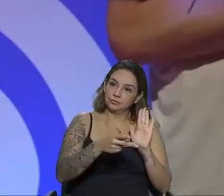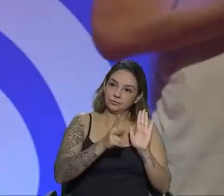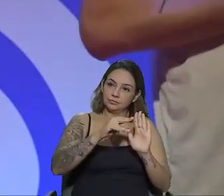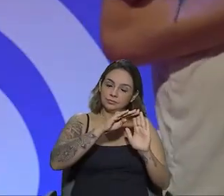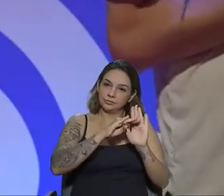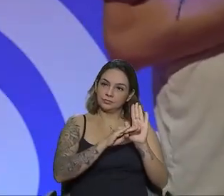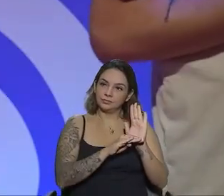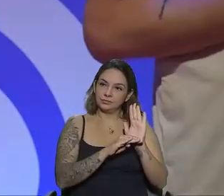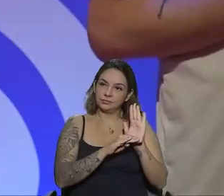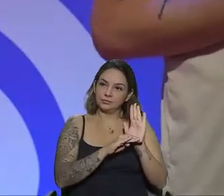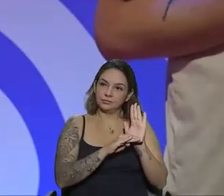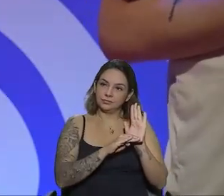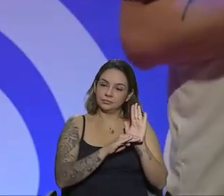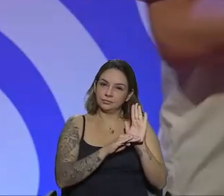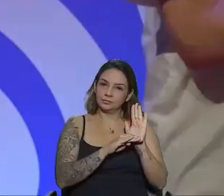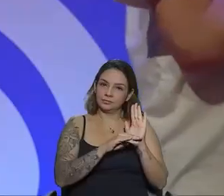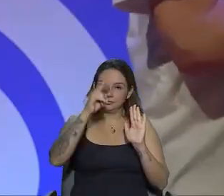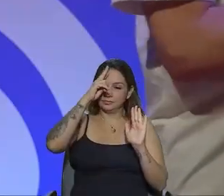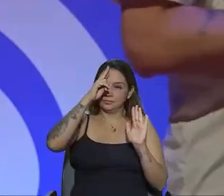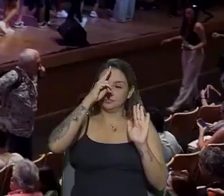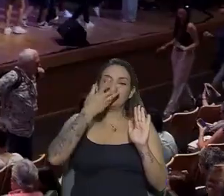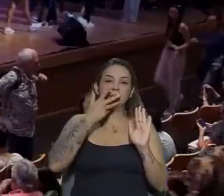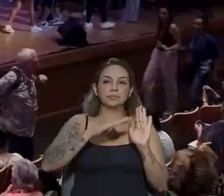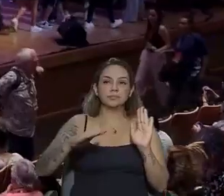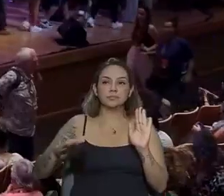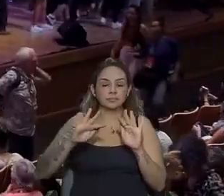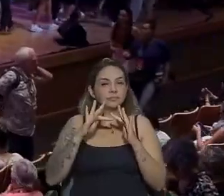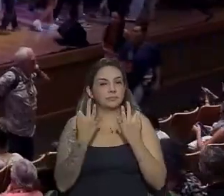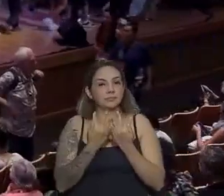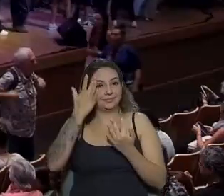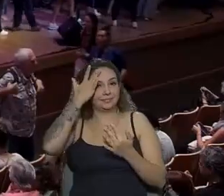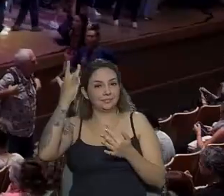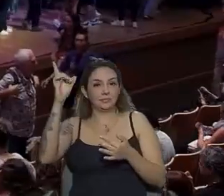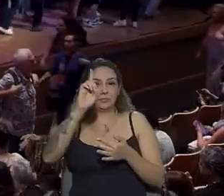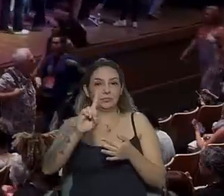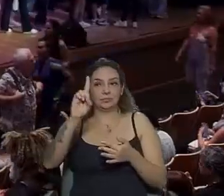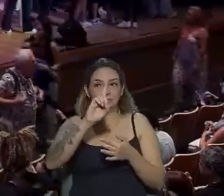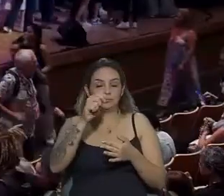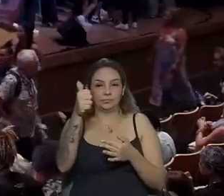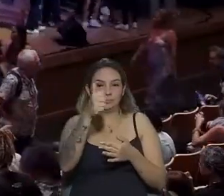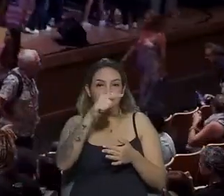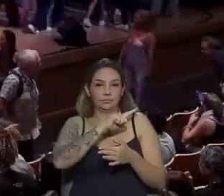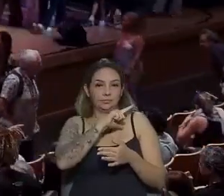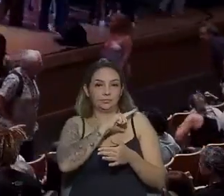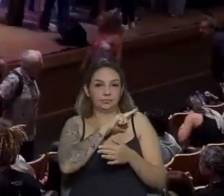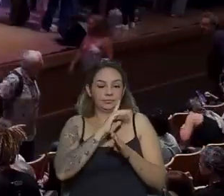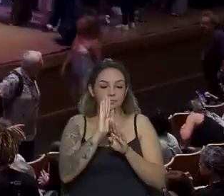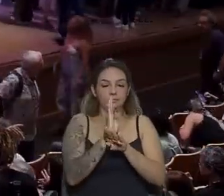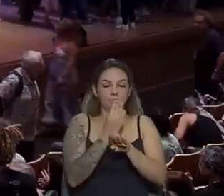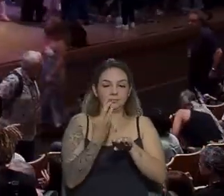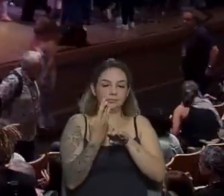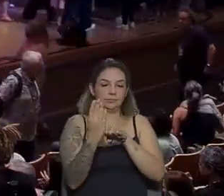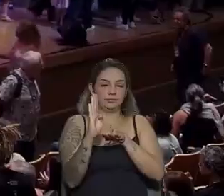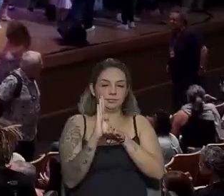conosco na programação. Lembrando para as crianças e famílias que amanhã, domingo, às 11 horas,